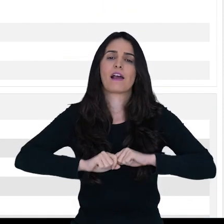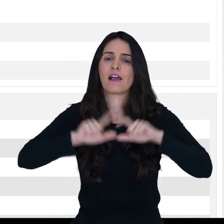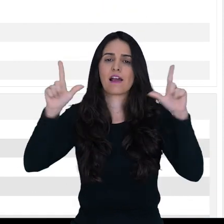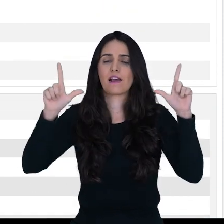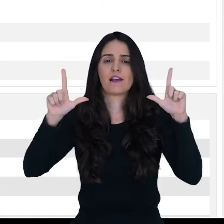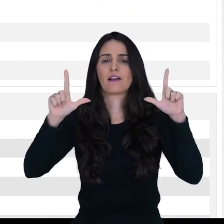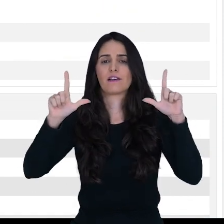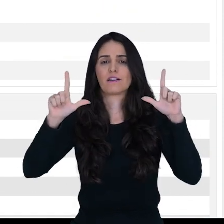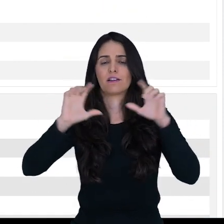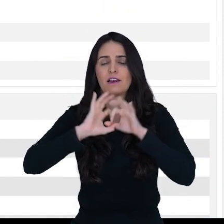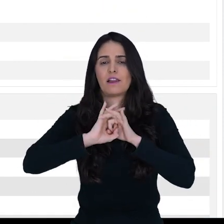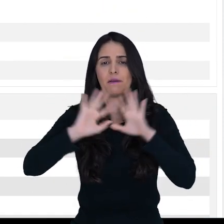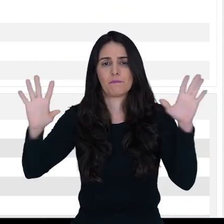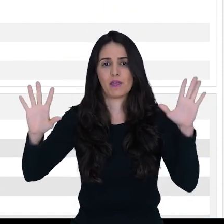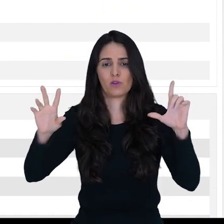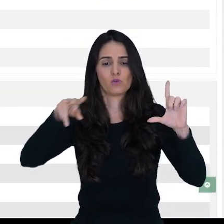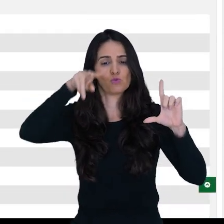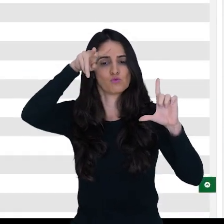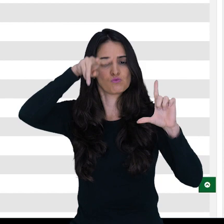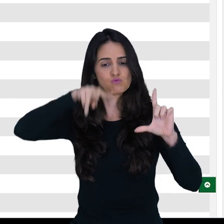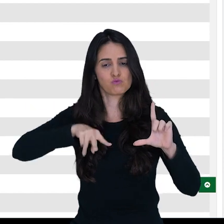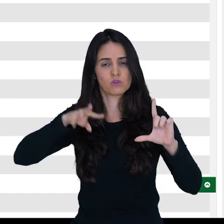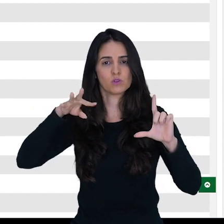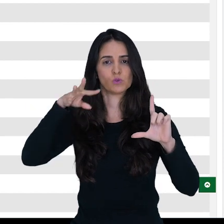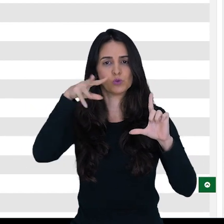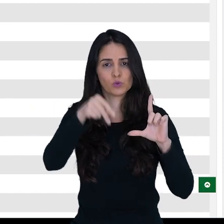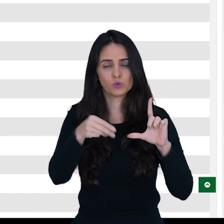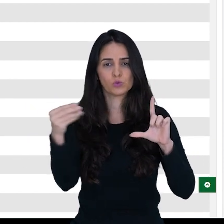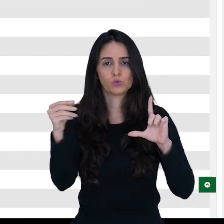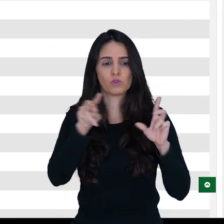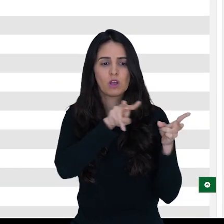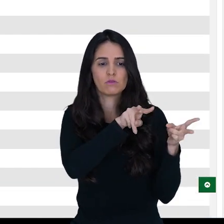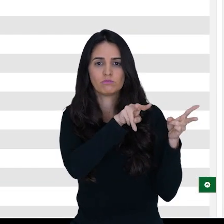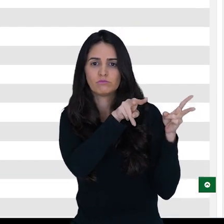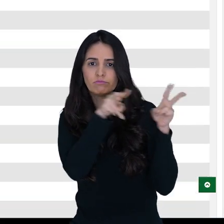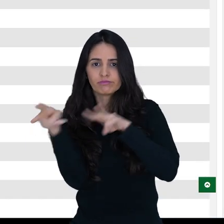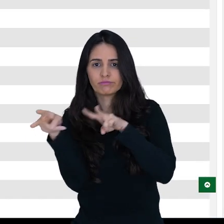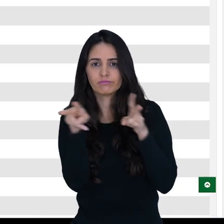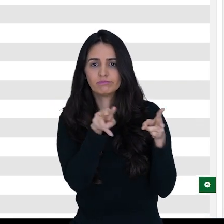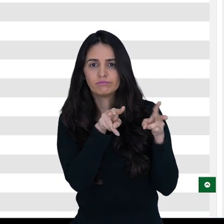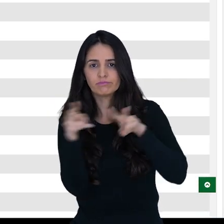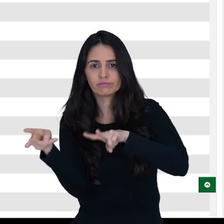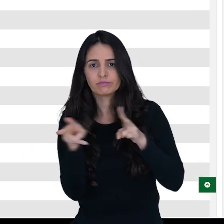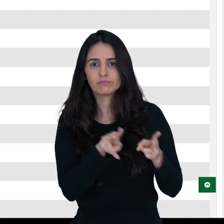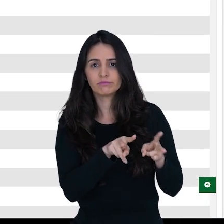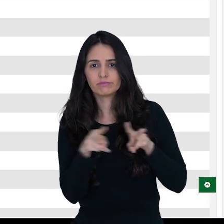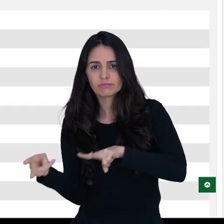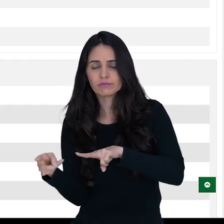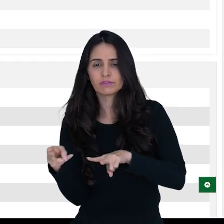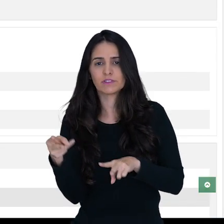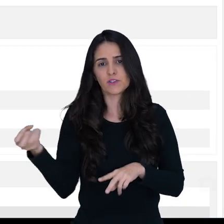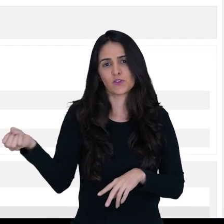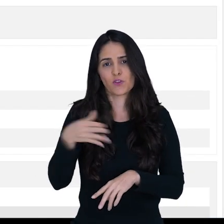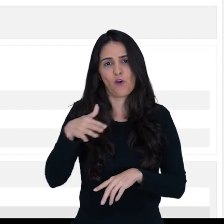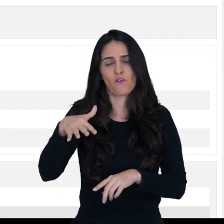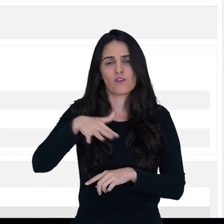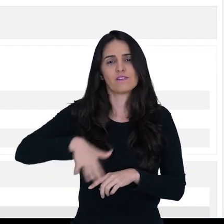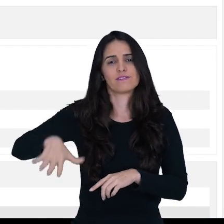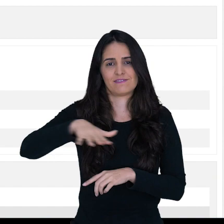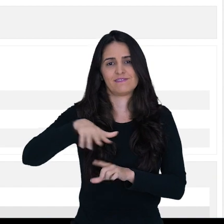iniciais mas de modo aberto de modo que você pode ver tudo que será importado